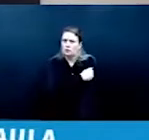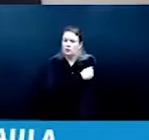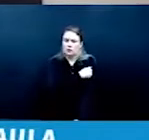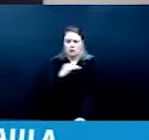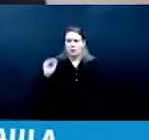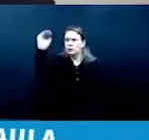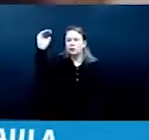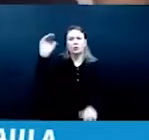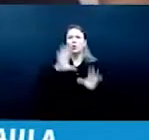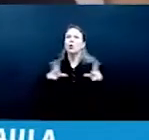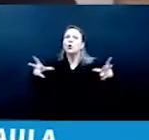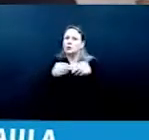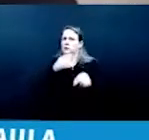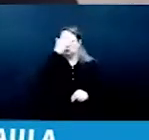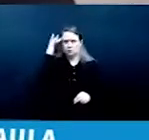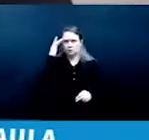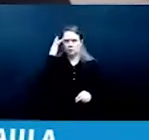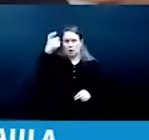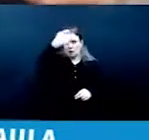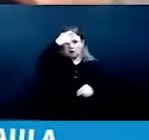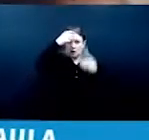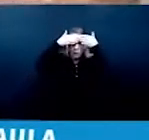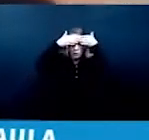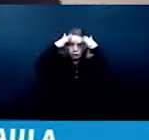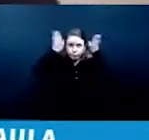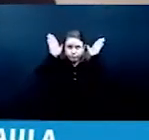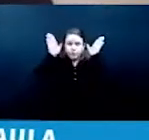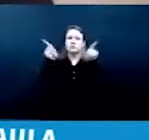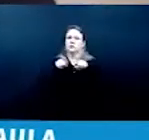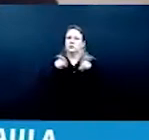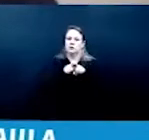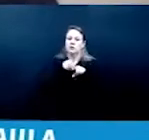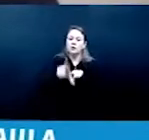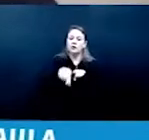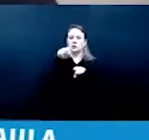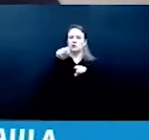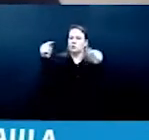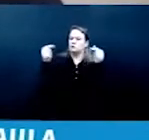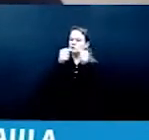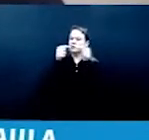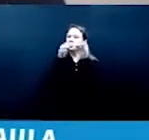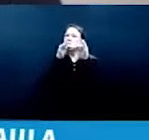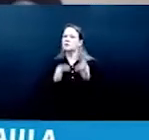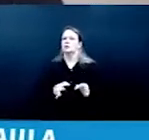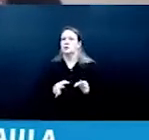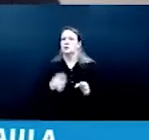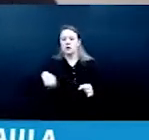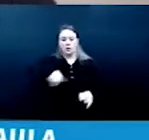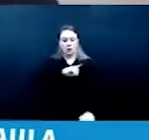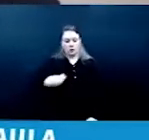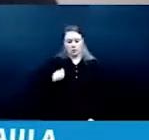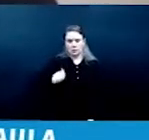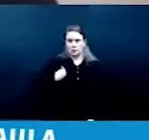como cidadão, ele te abre a cabeça para você tomar boas decisões. A nossa vida, ela é pautada em decisões todos